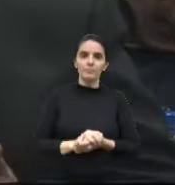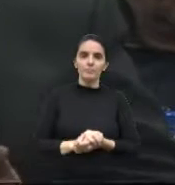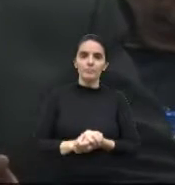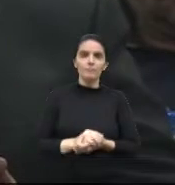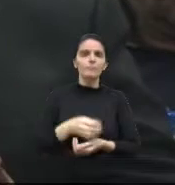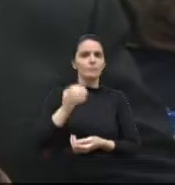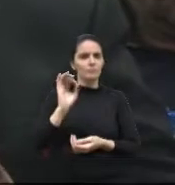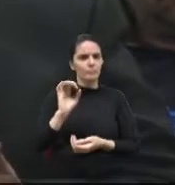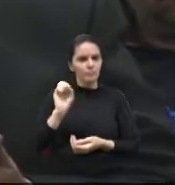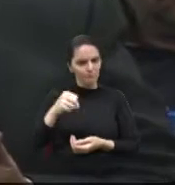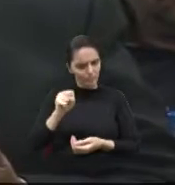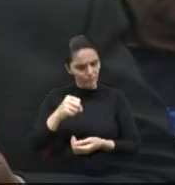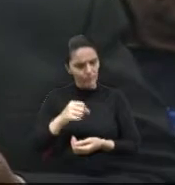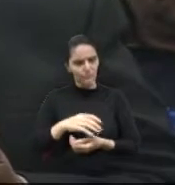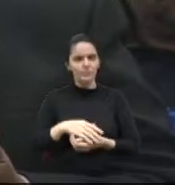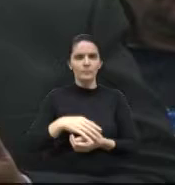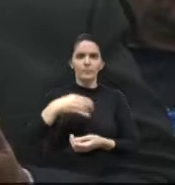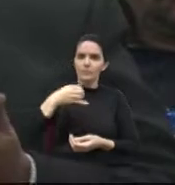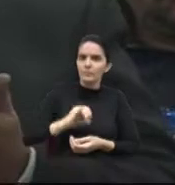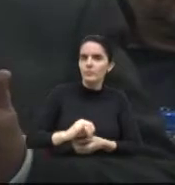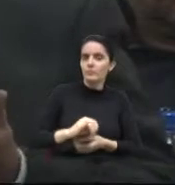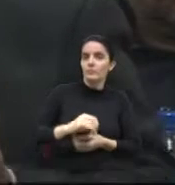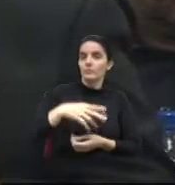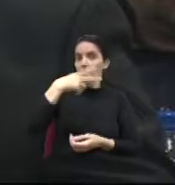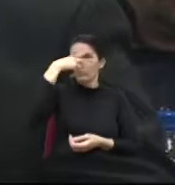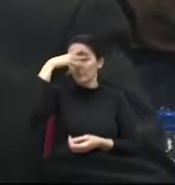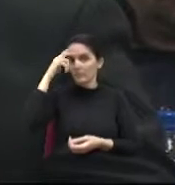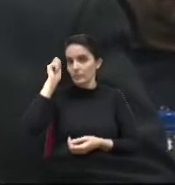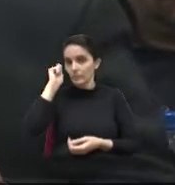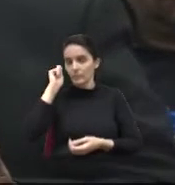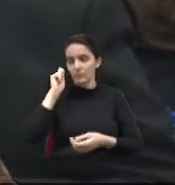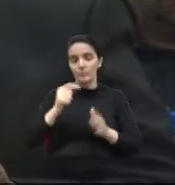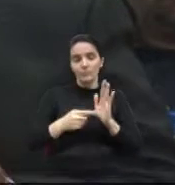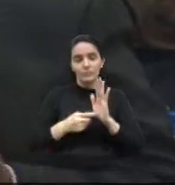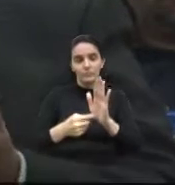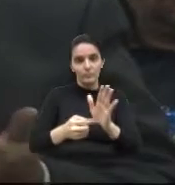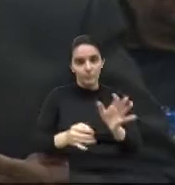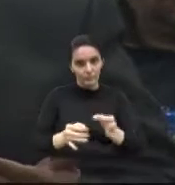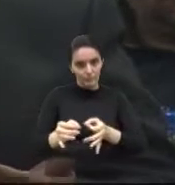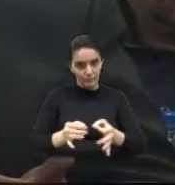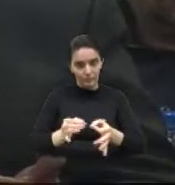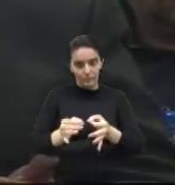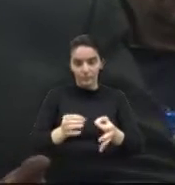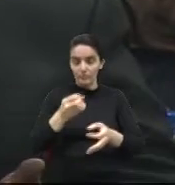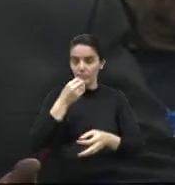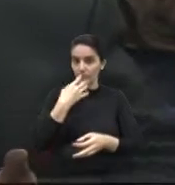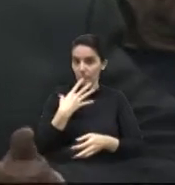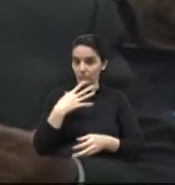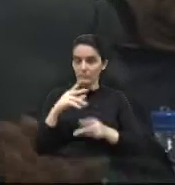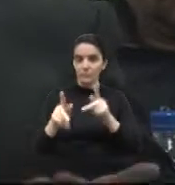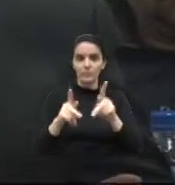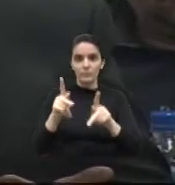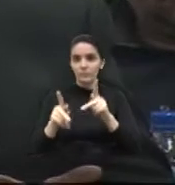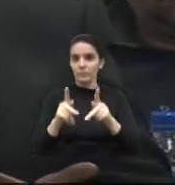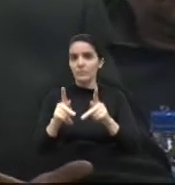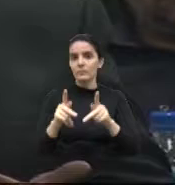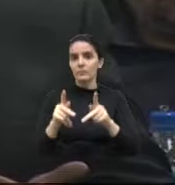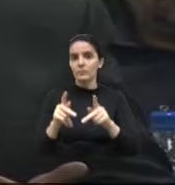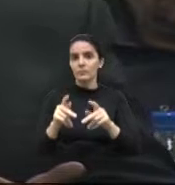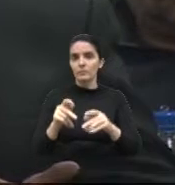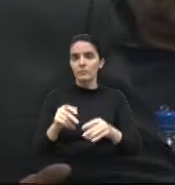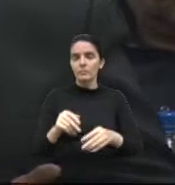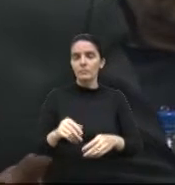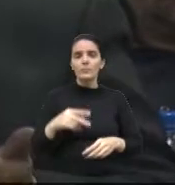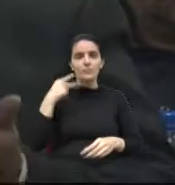do Executivo e que vem de encontro à benfeitoria para a população, nós somos a